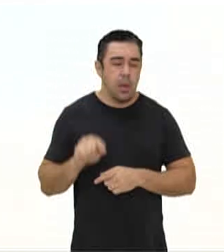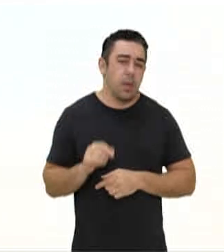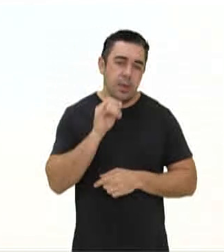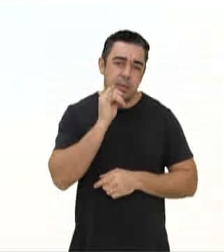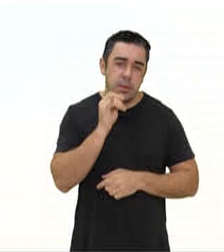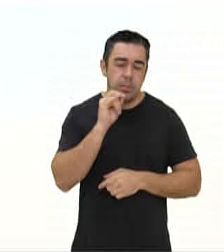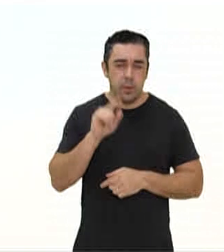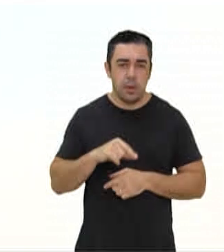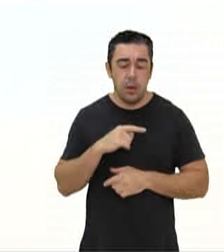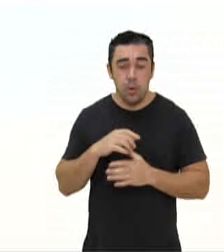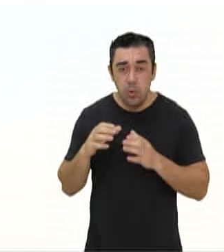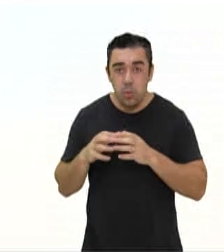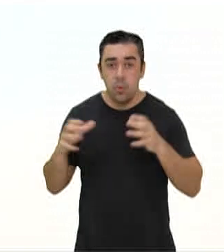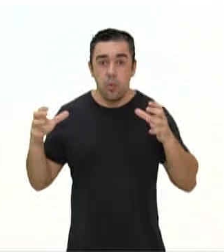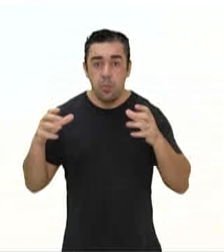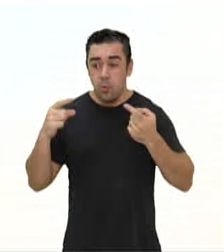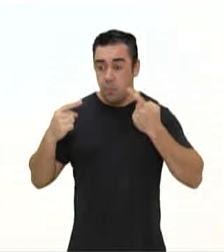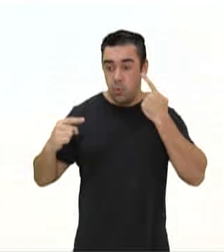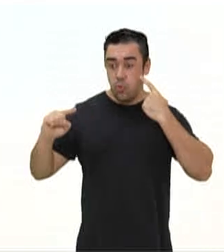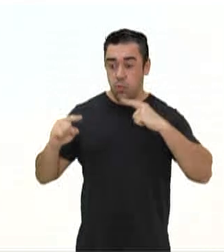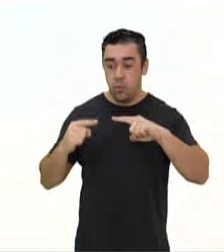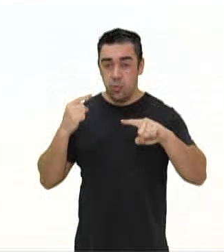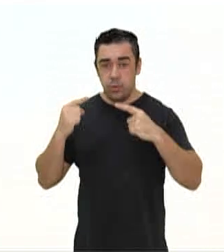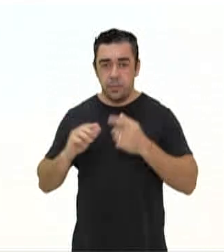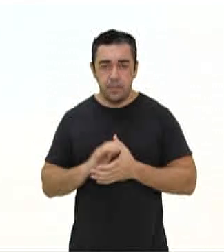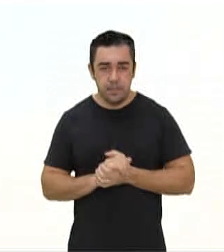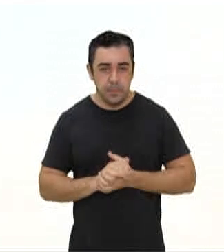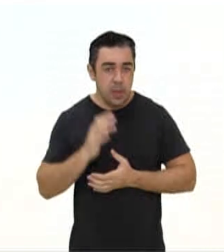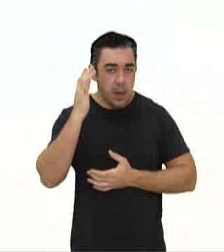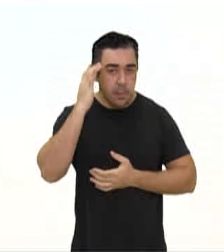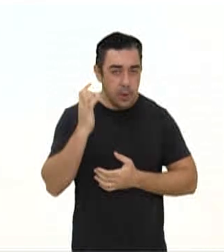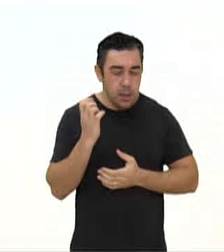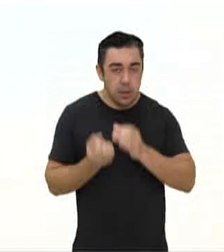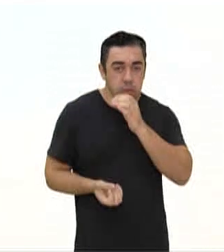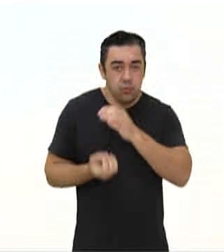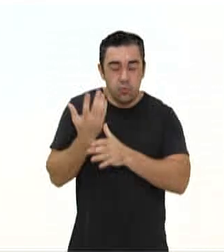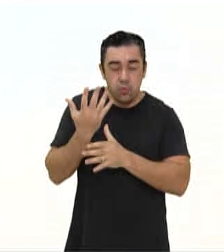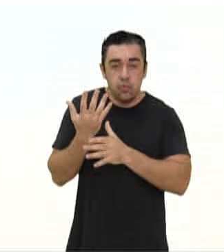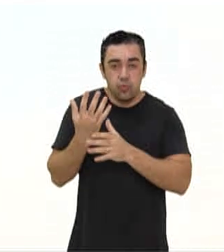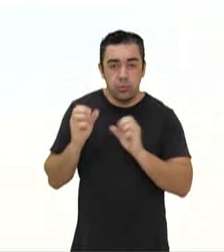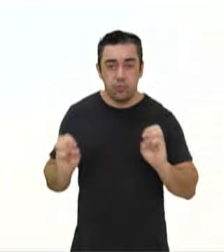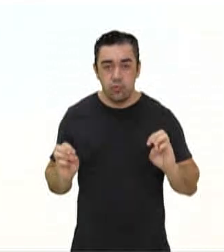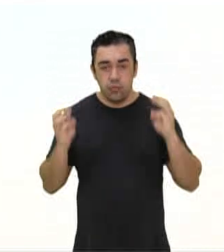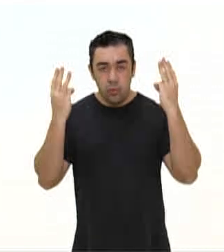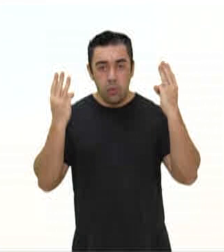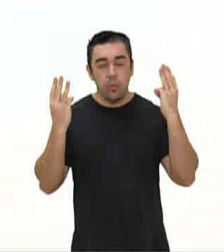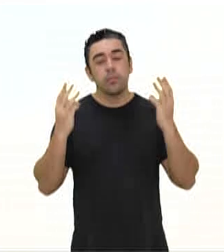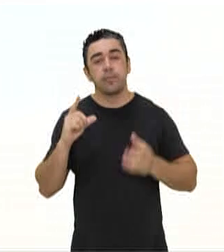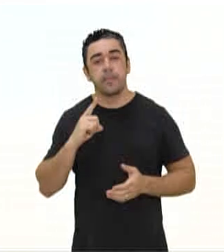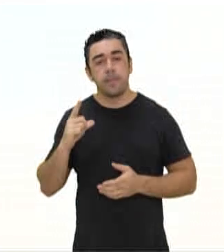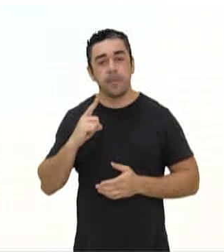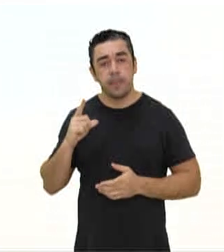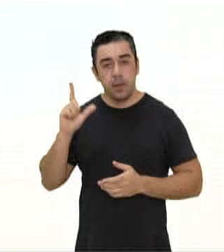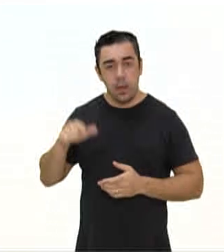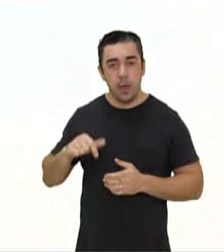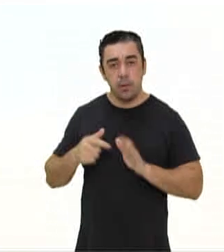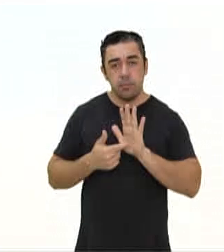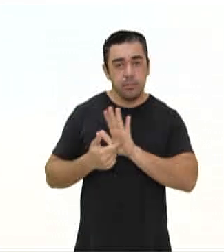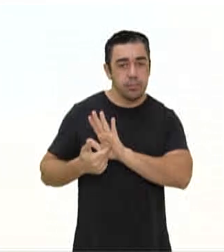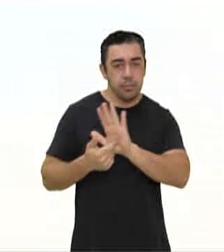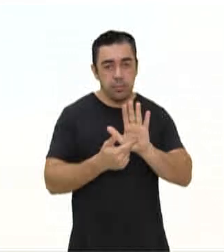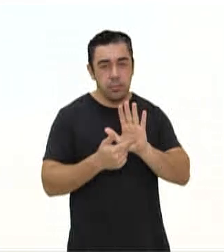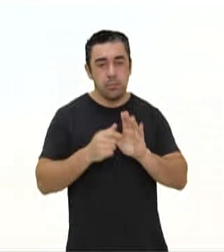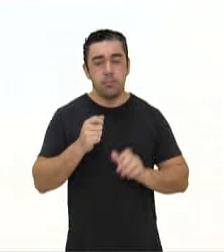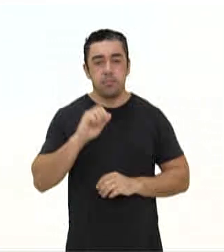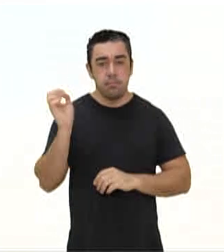abocanhada por grandes musicais. Amanhã estreia no show Hi-Fi, entra em cartaz.